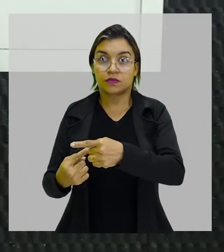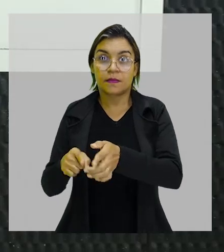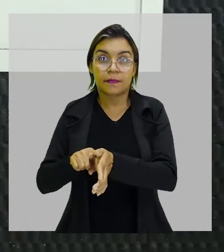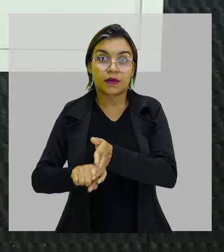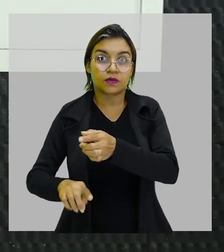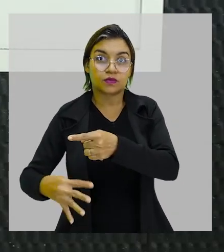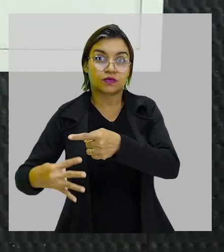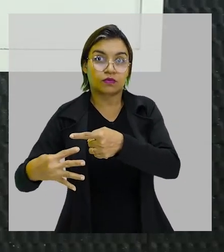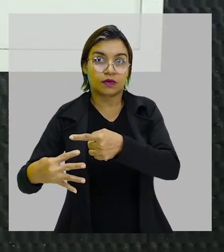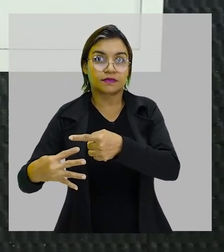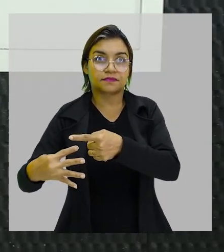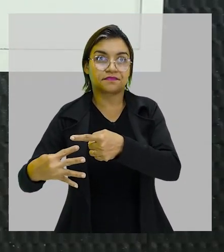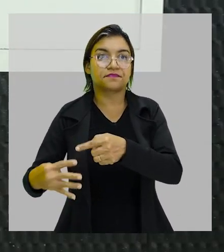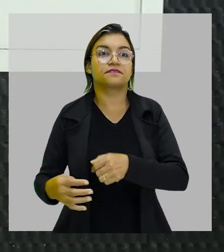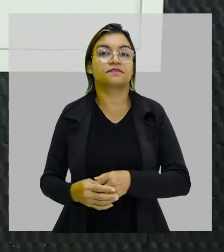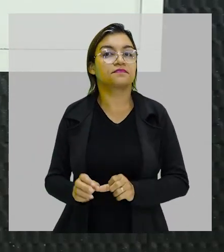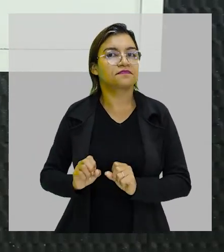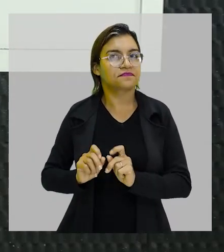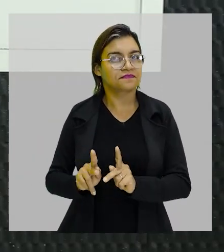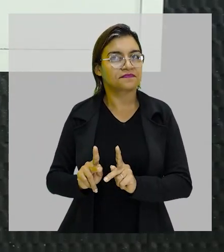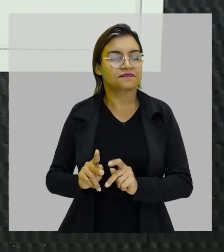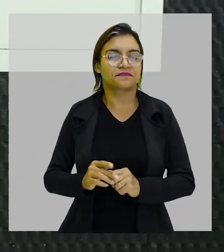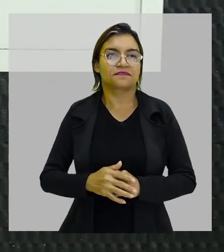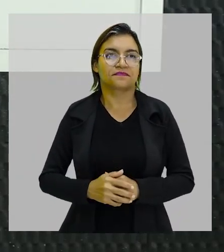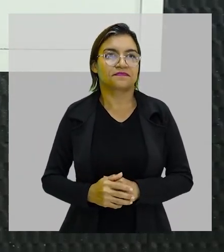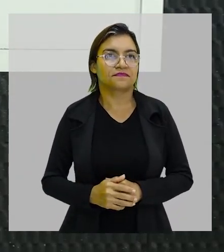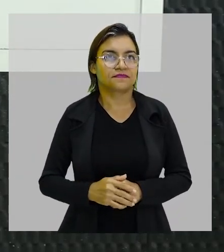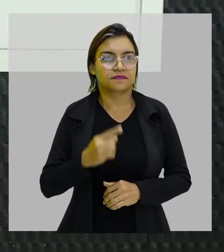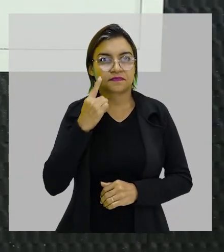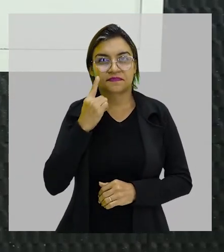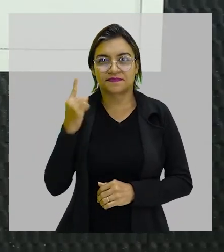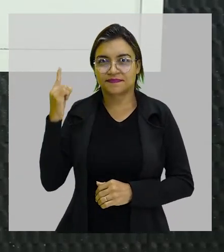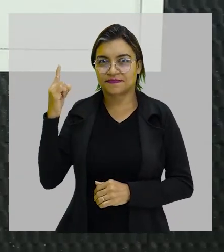4. Ok?